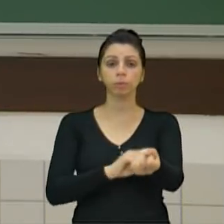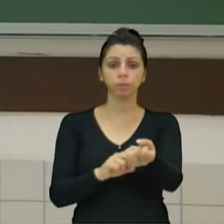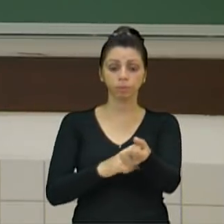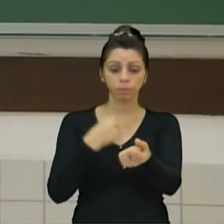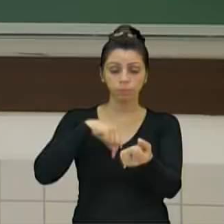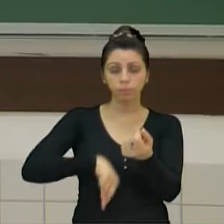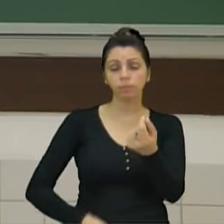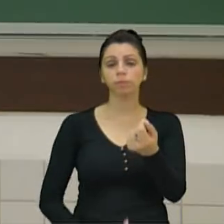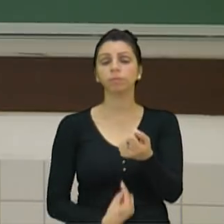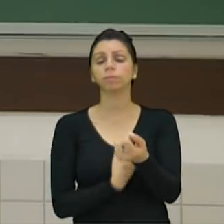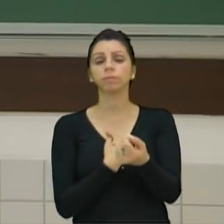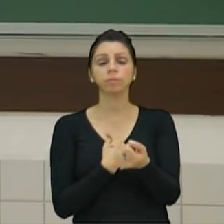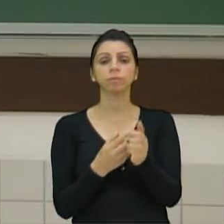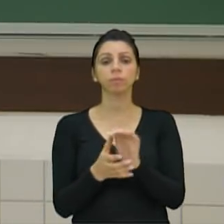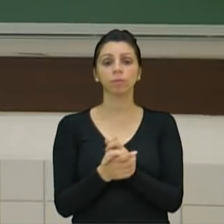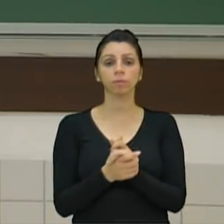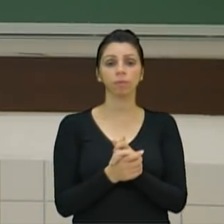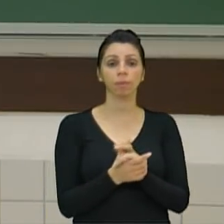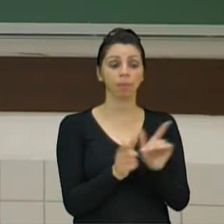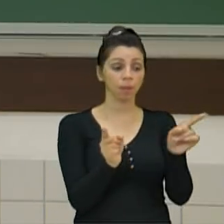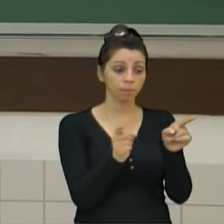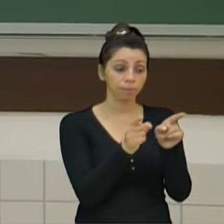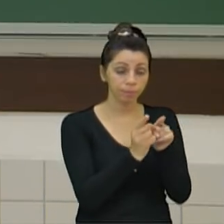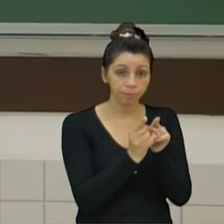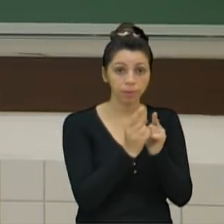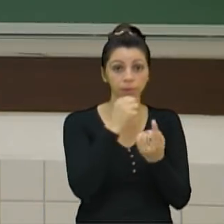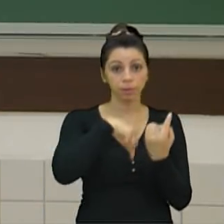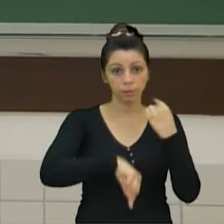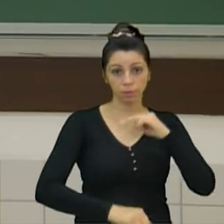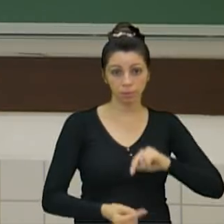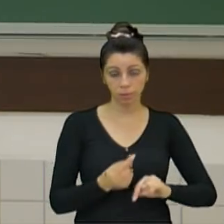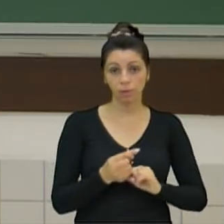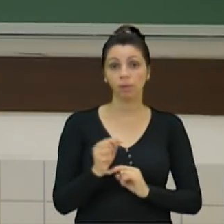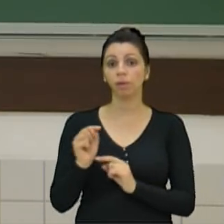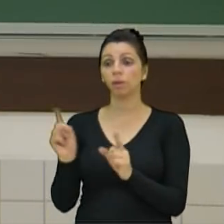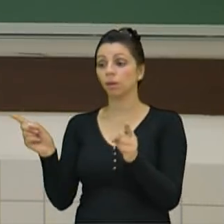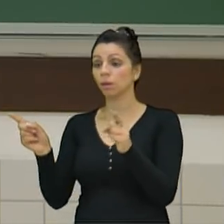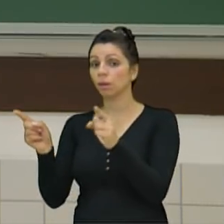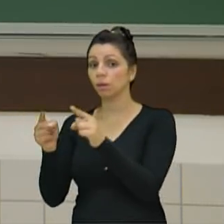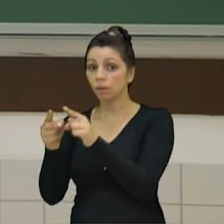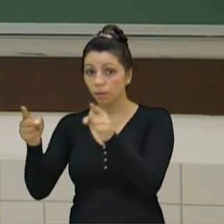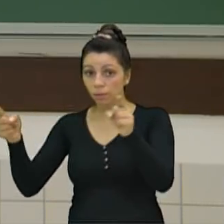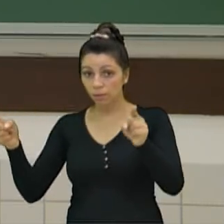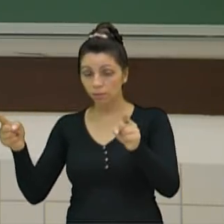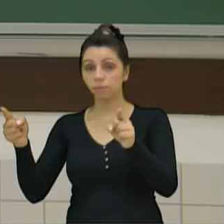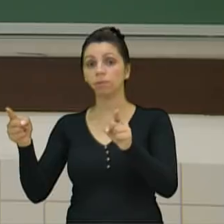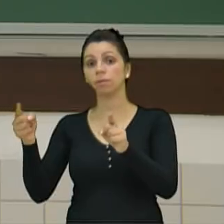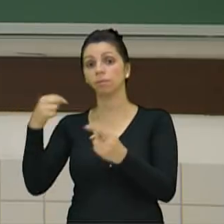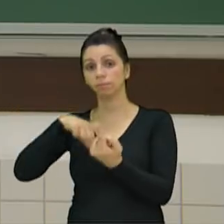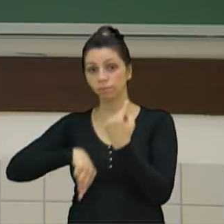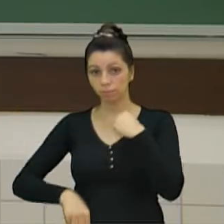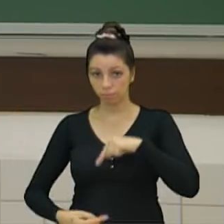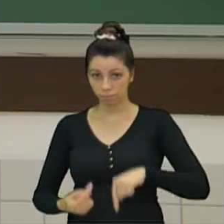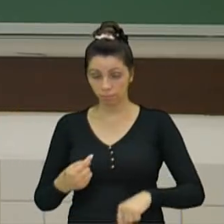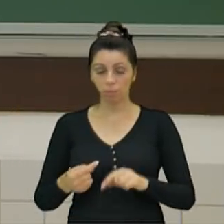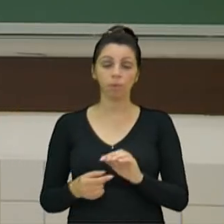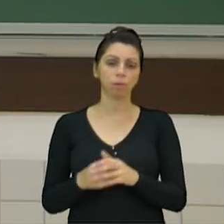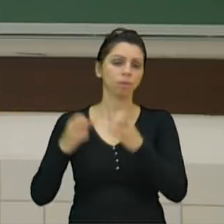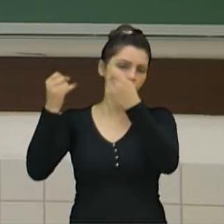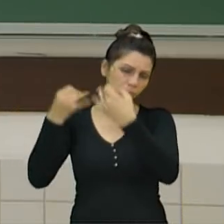gente divide em pequena e grande circulação, tá? O que seria isso? Nós vamos dar uma olhada em cada uma delas,